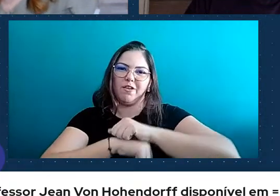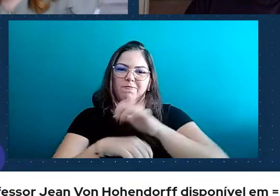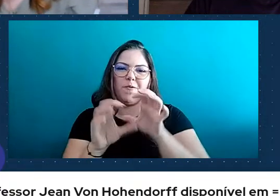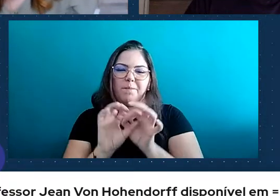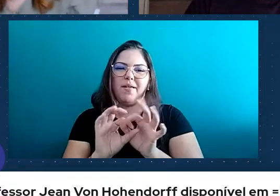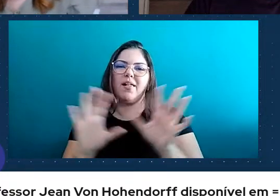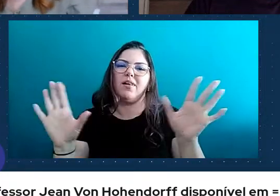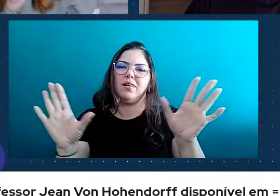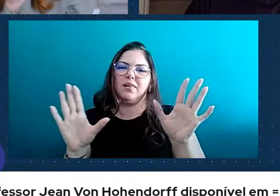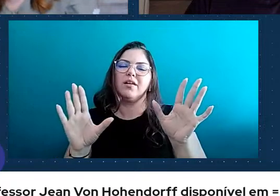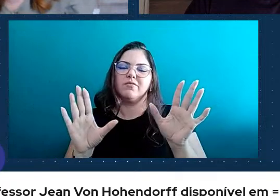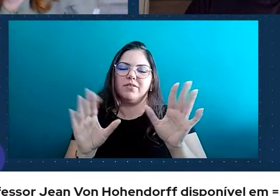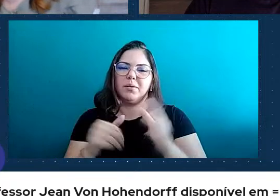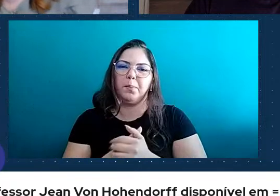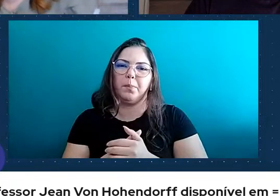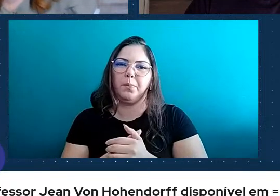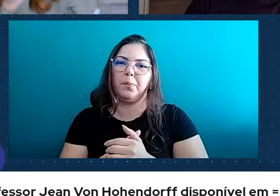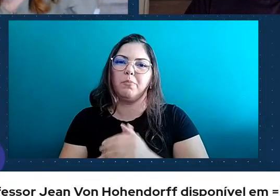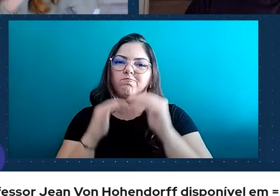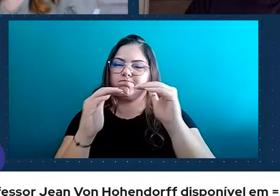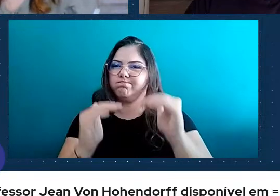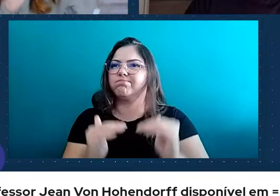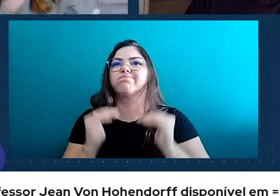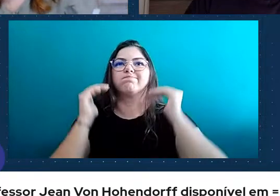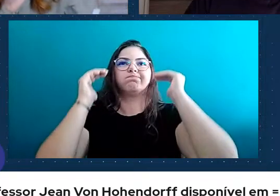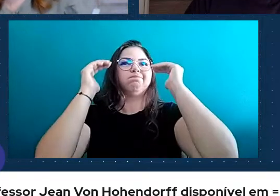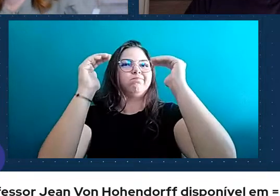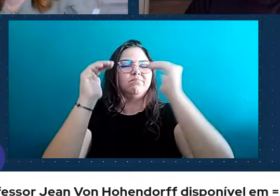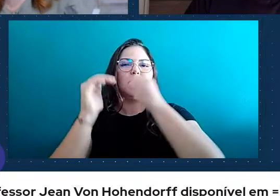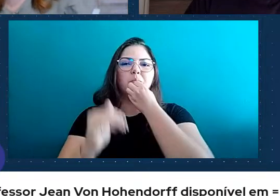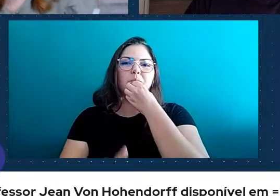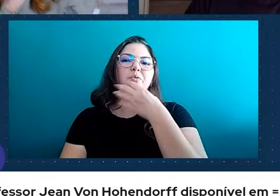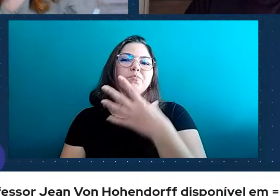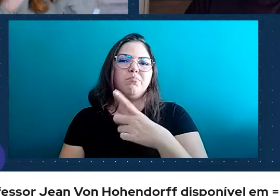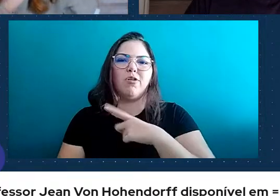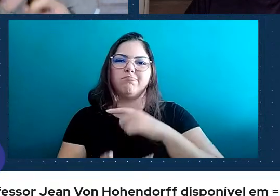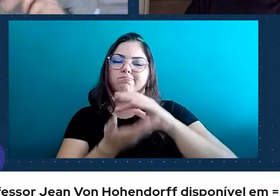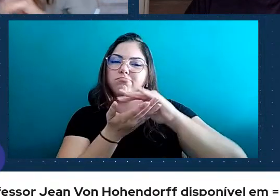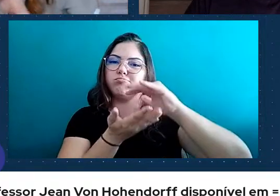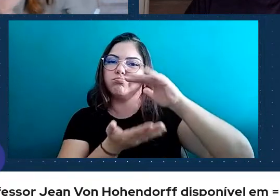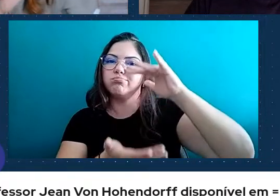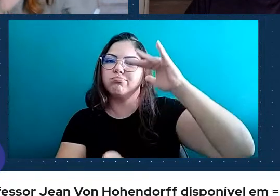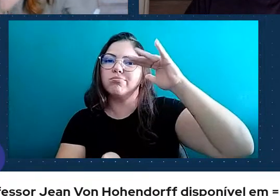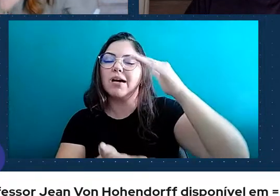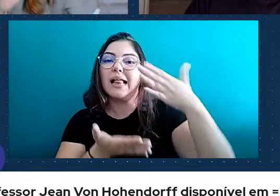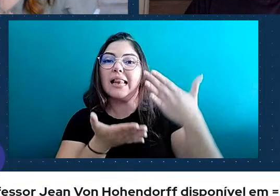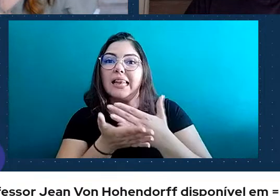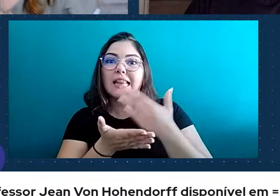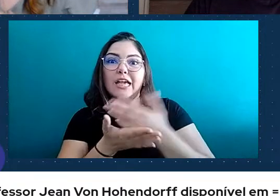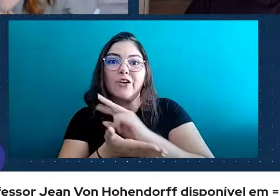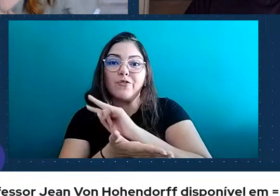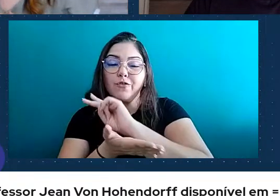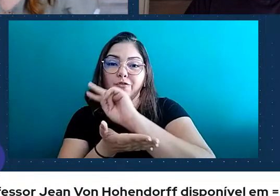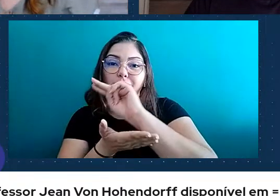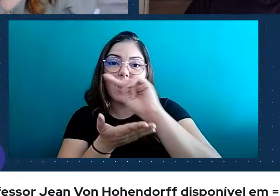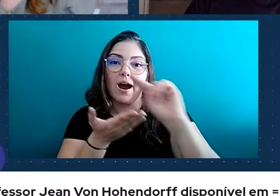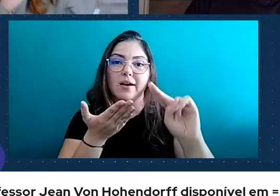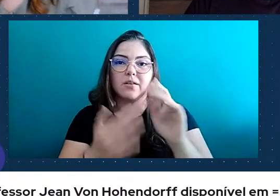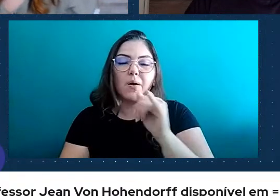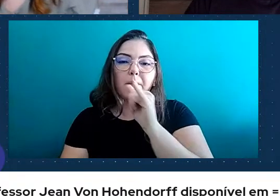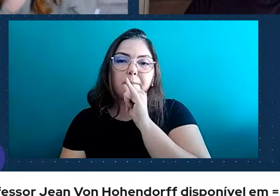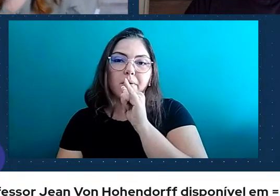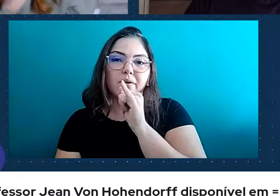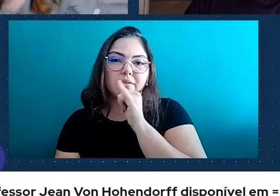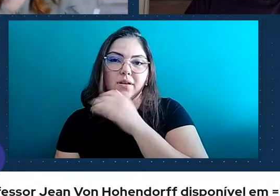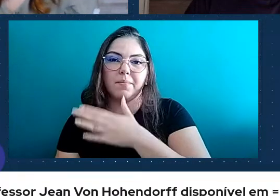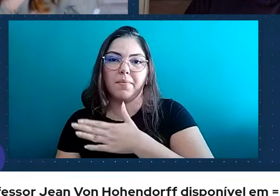UFC. Foi aí um salto qualitativo na oferta aí de acervos para as pessoas. Para você ter uma ideia, a minha biblioteca conta com